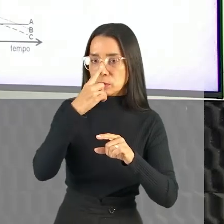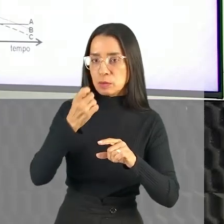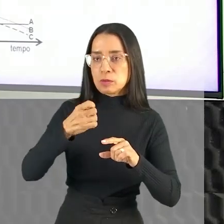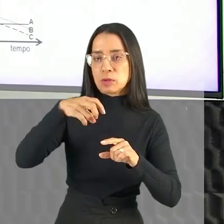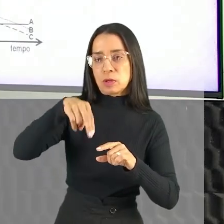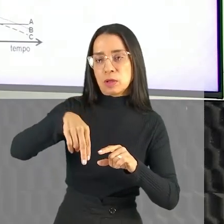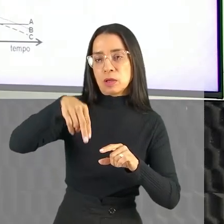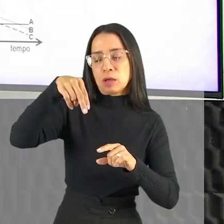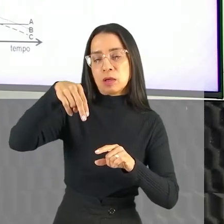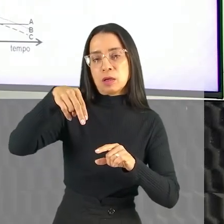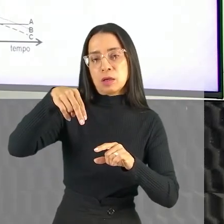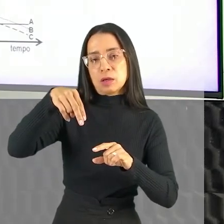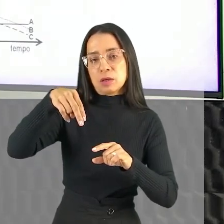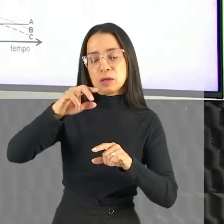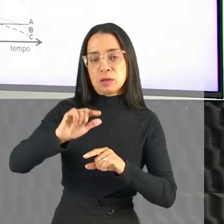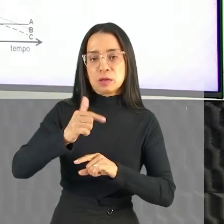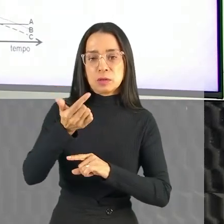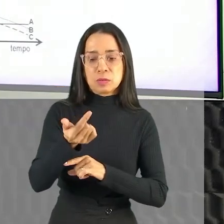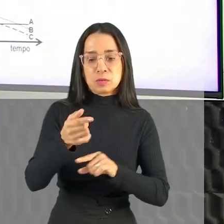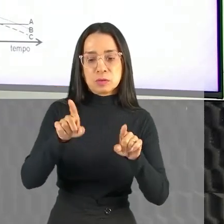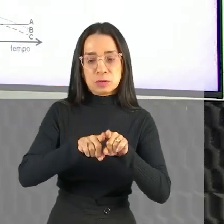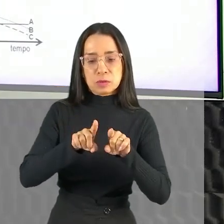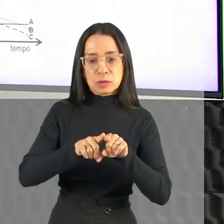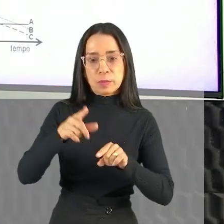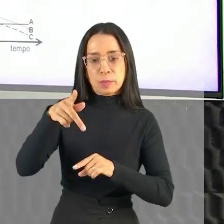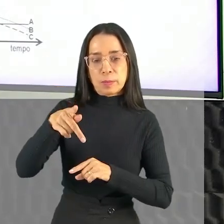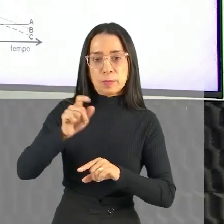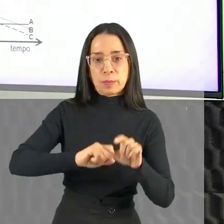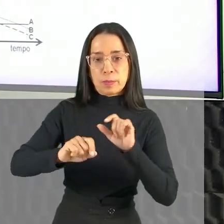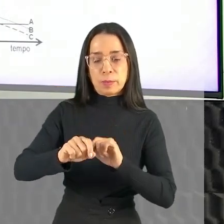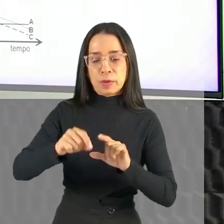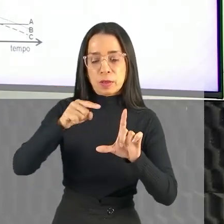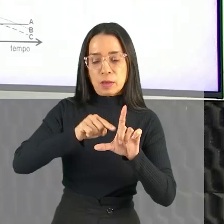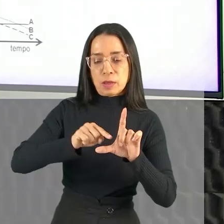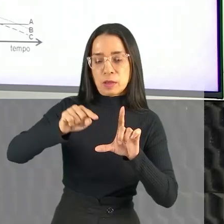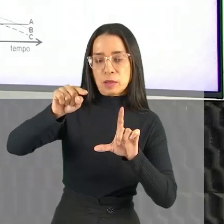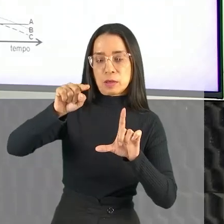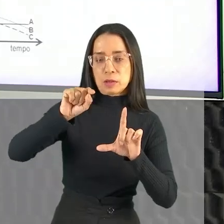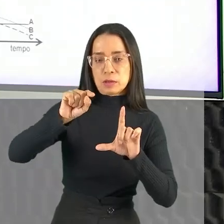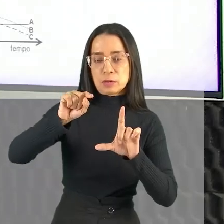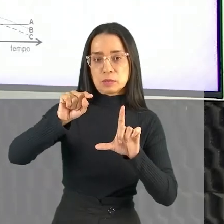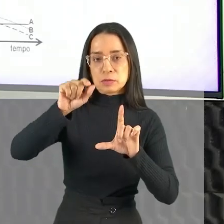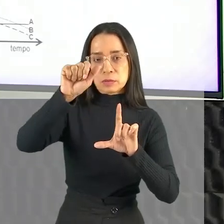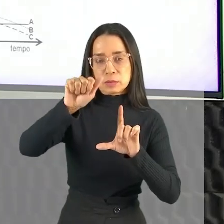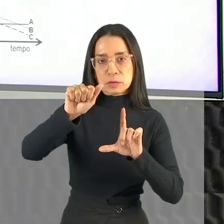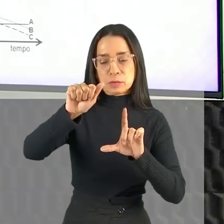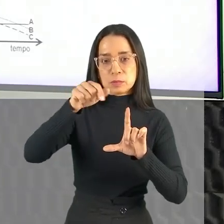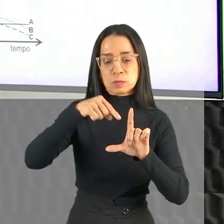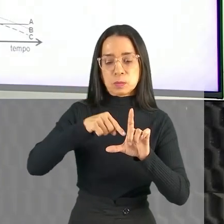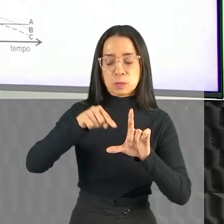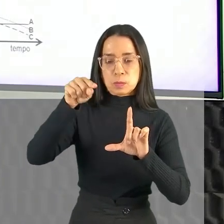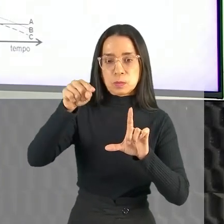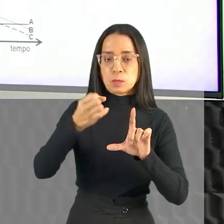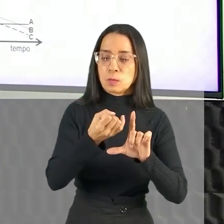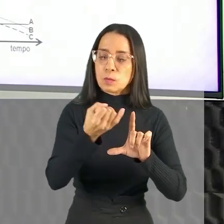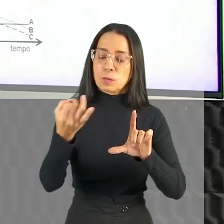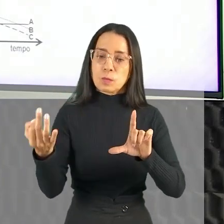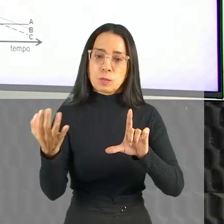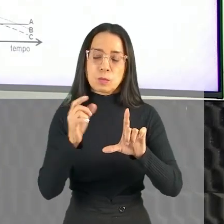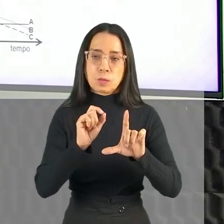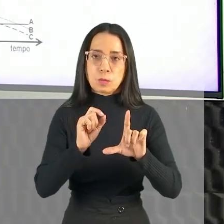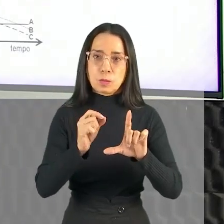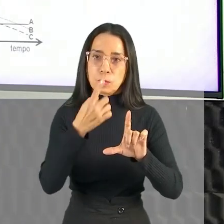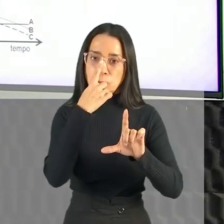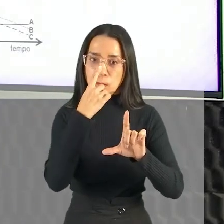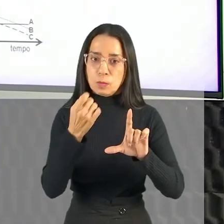certo? Então, ele está crescendo, e à medida que ele cresce, né, que a quantidade de poluente